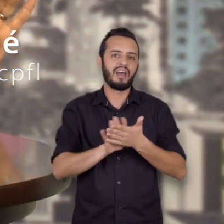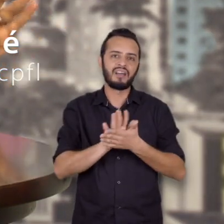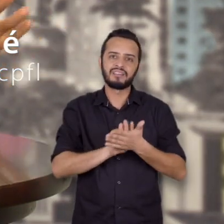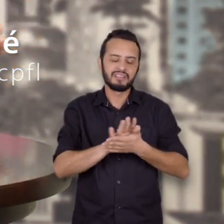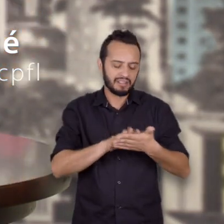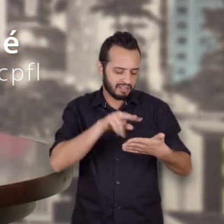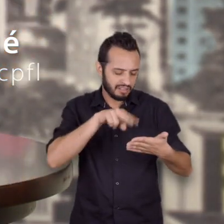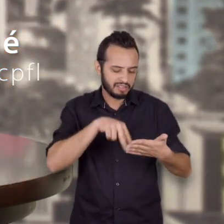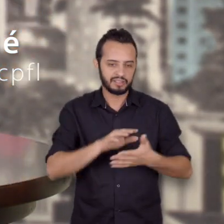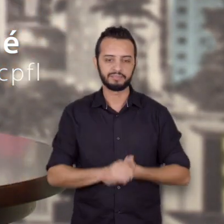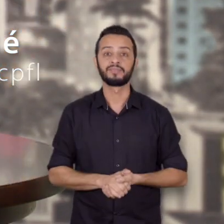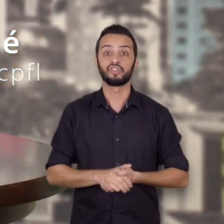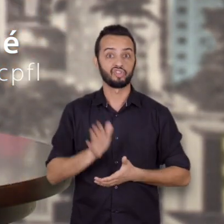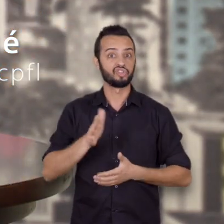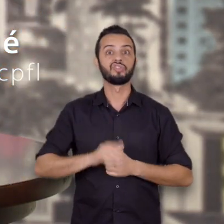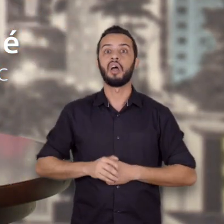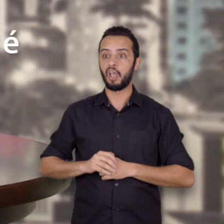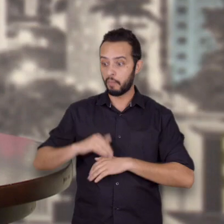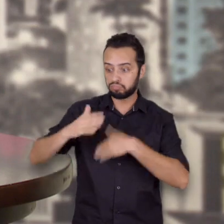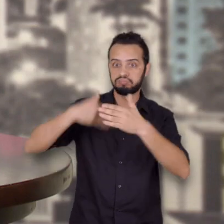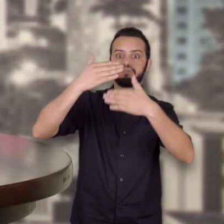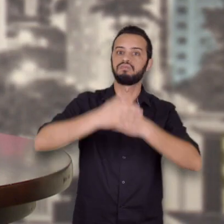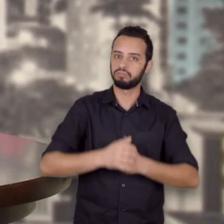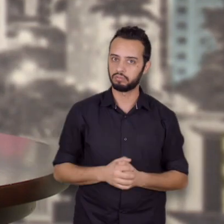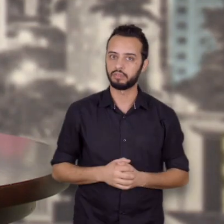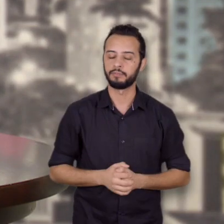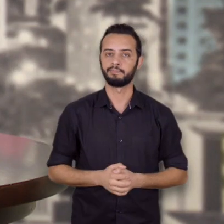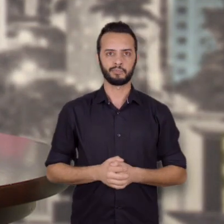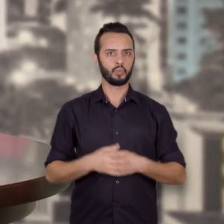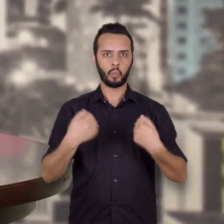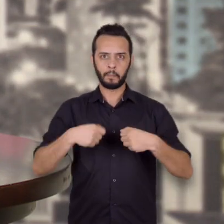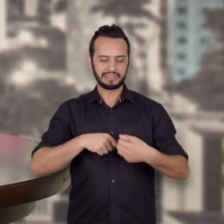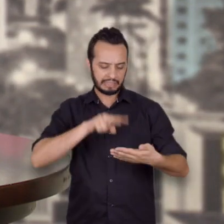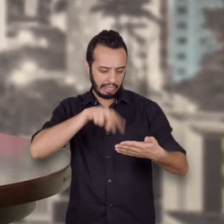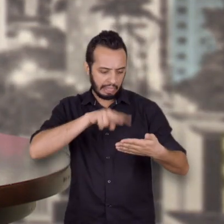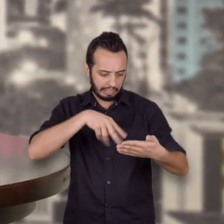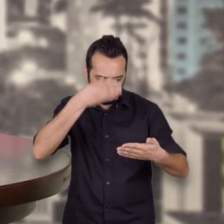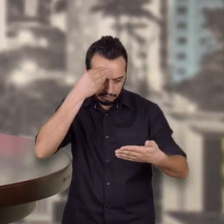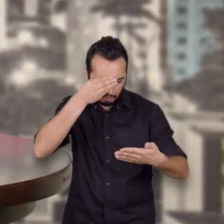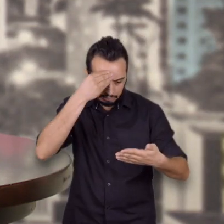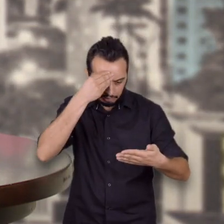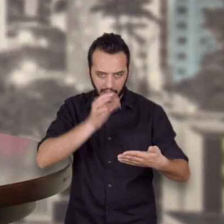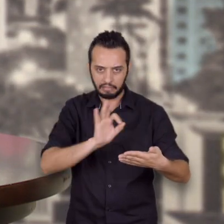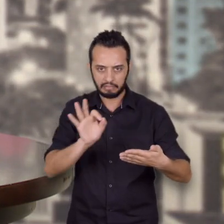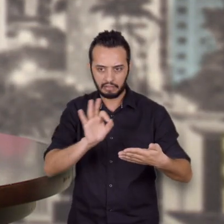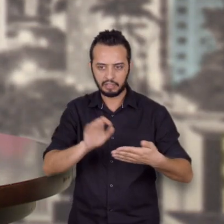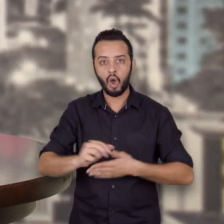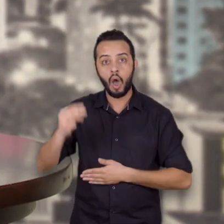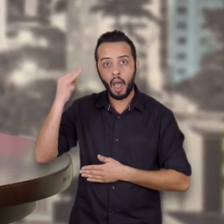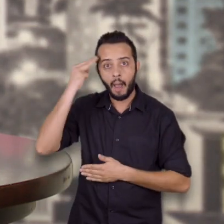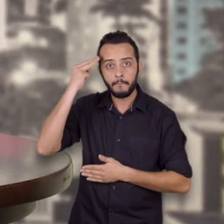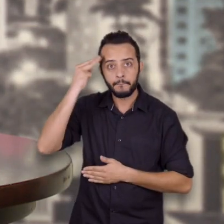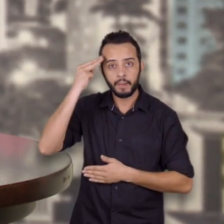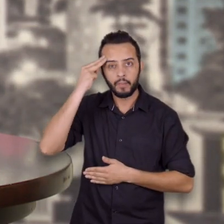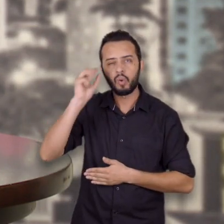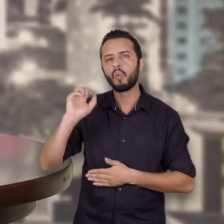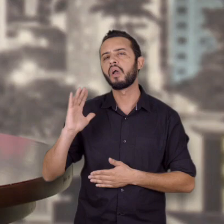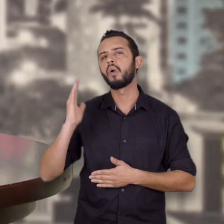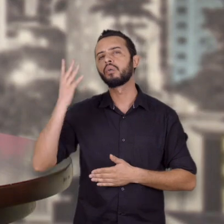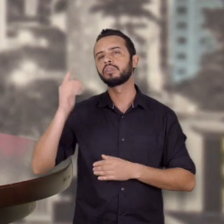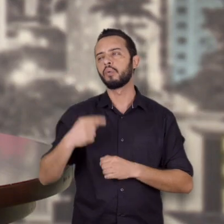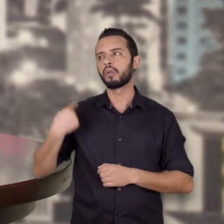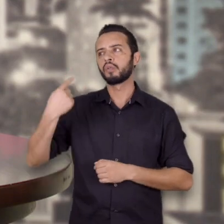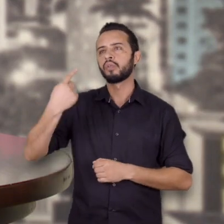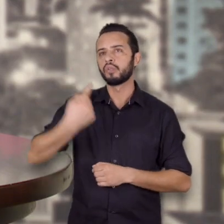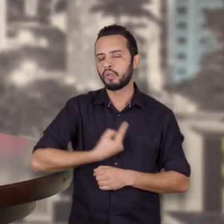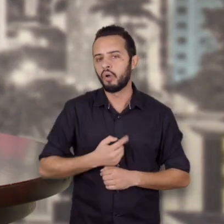precisa decorar. Isso já é uma revolução. Além de não ter que decorar, o uso da memória fez com que